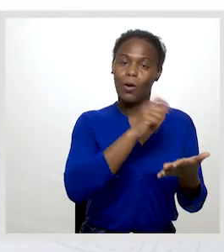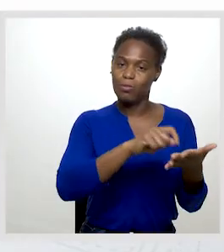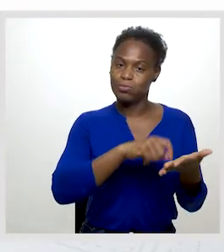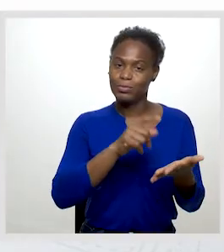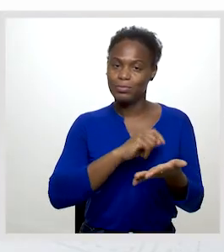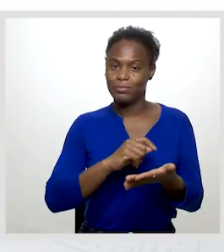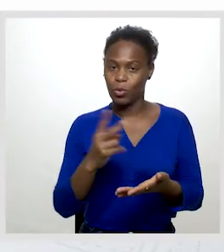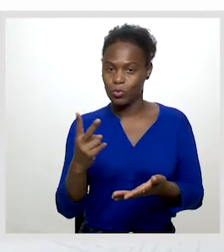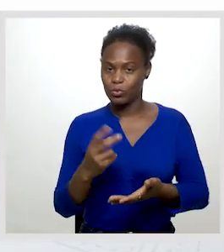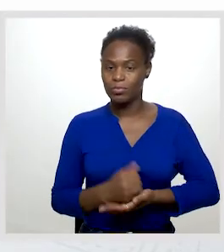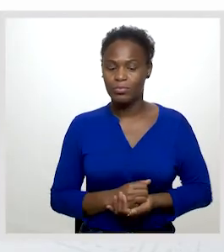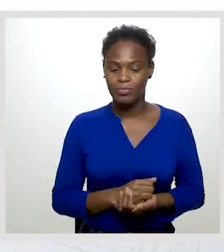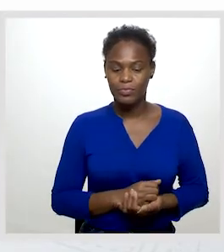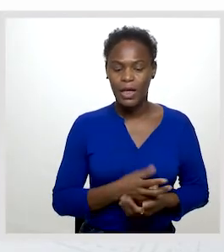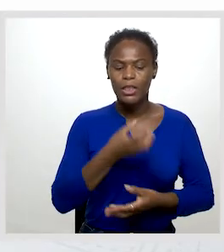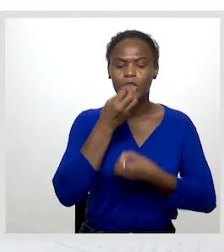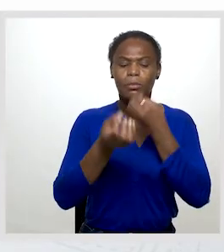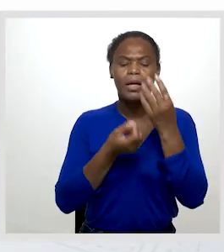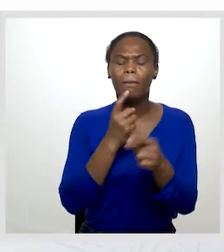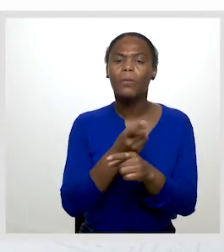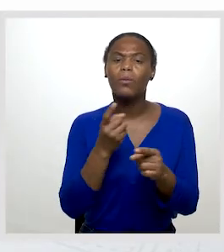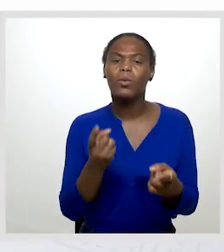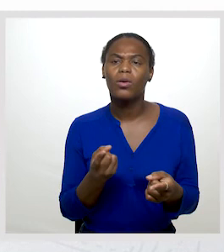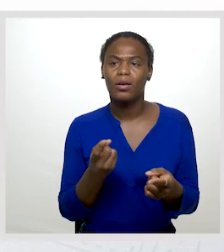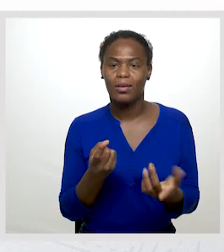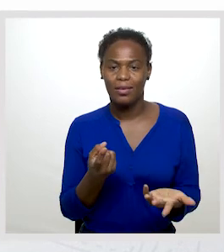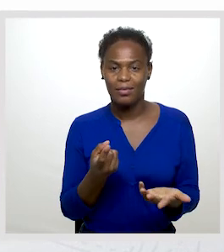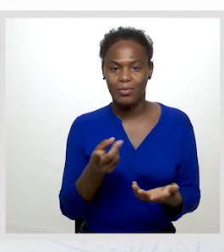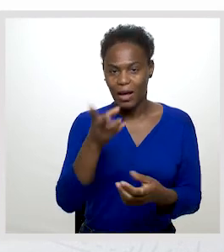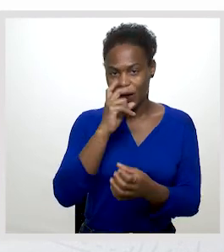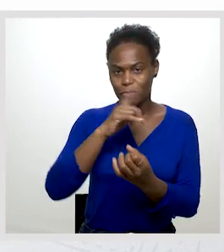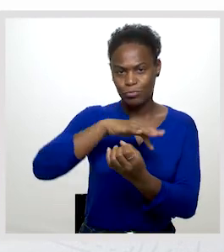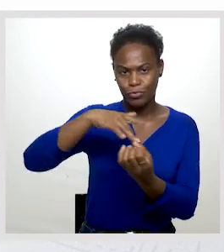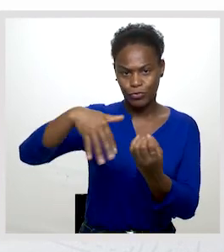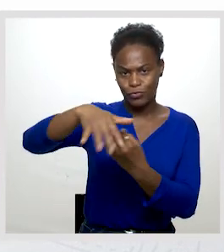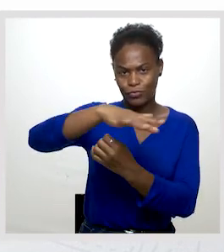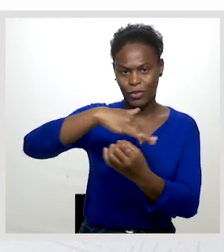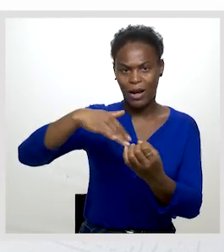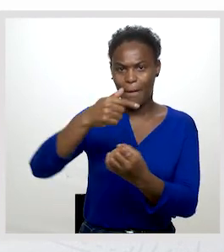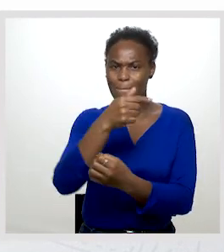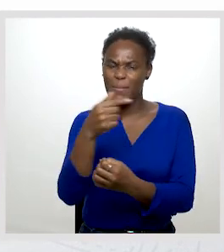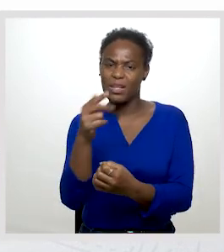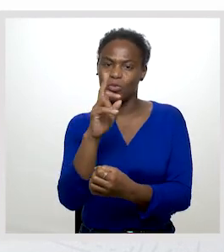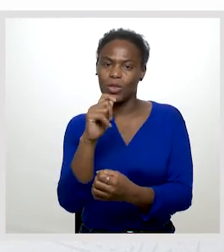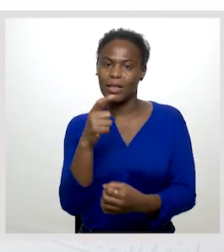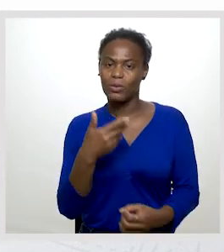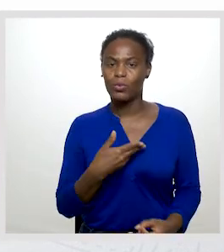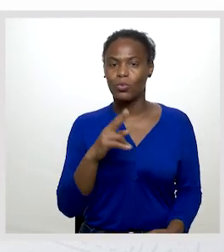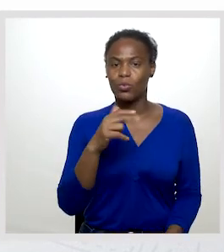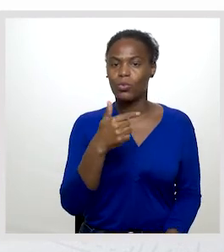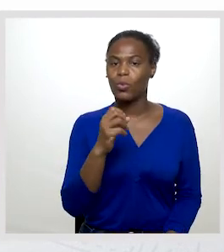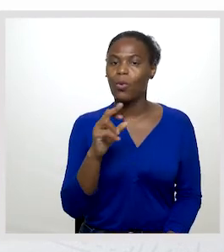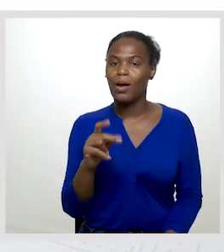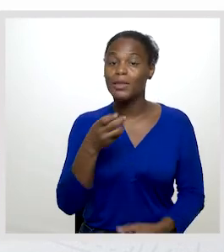segundo exercício. Explique o motivo pelo qual a atmosfera passou a ser menos